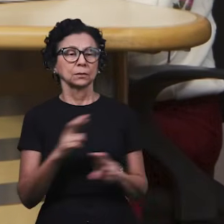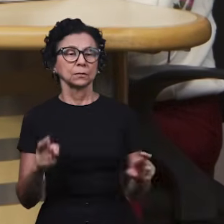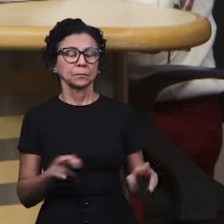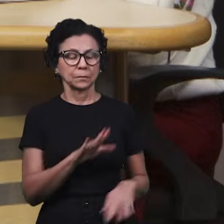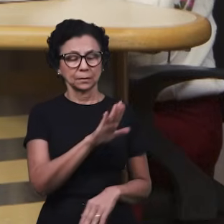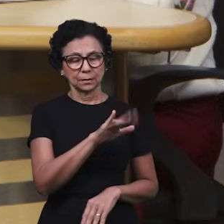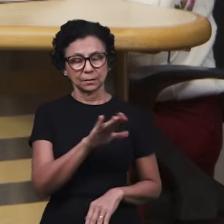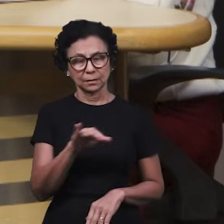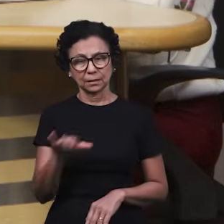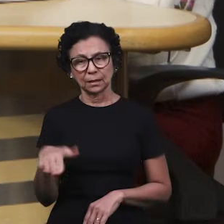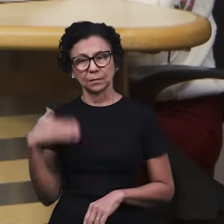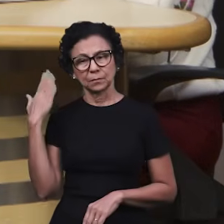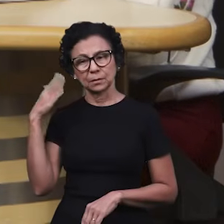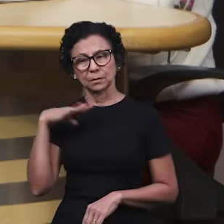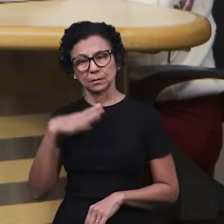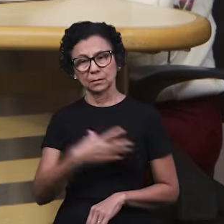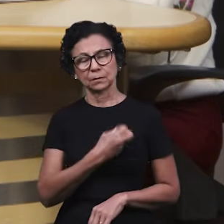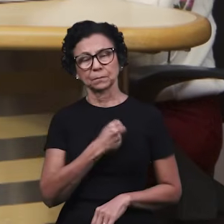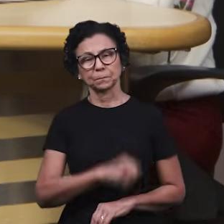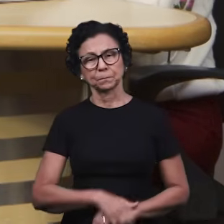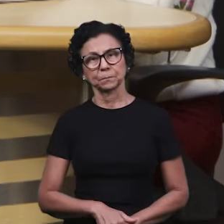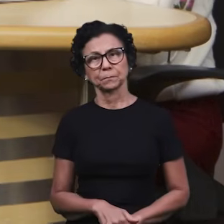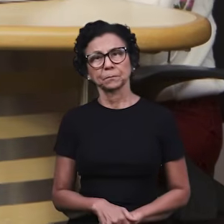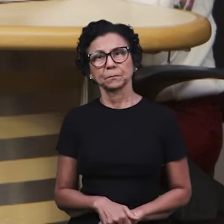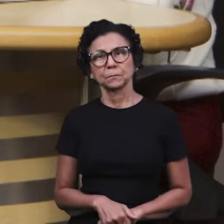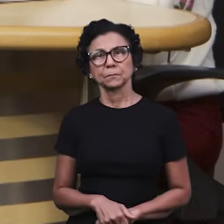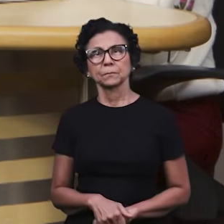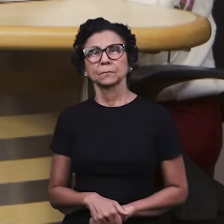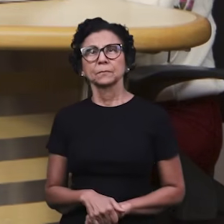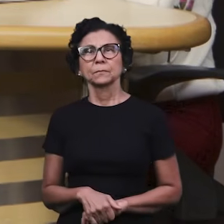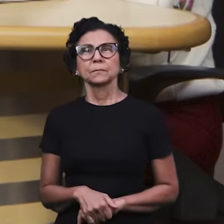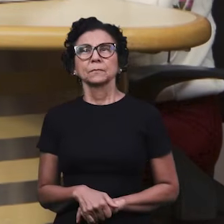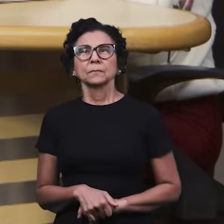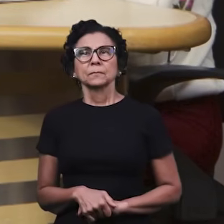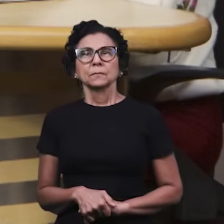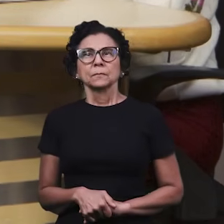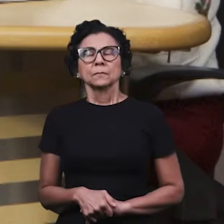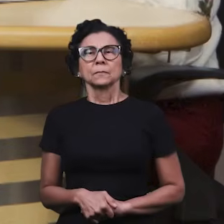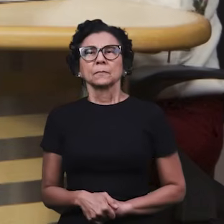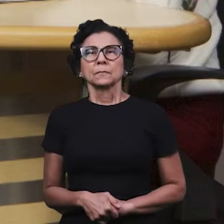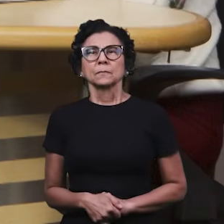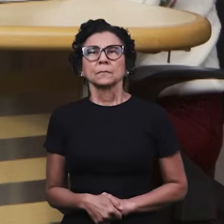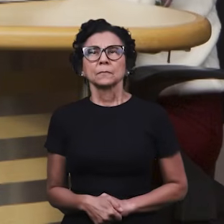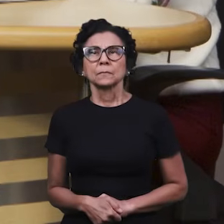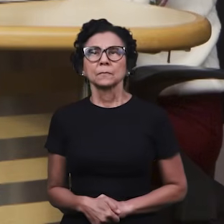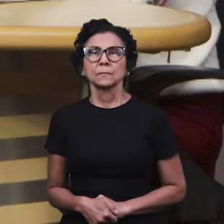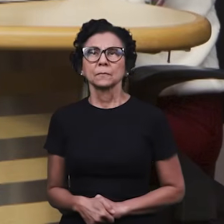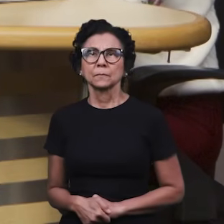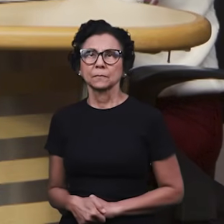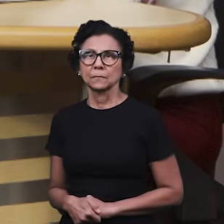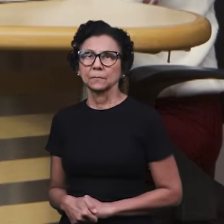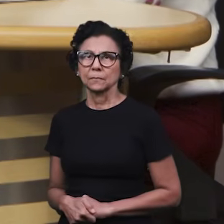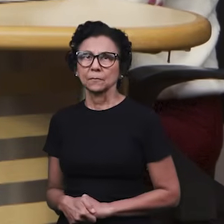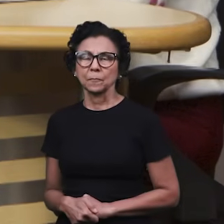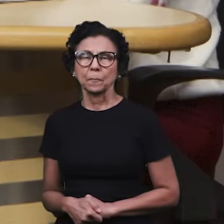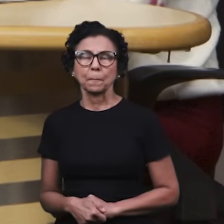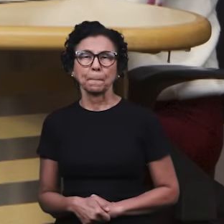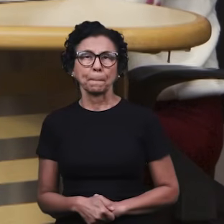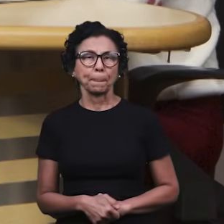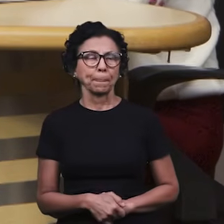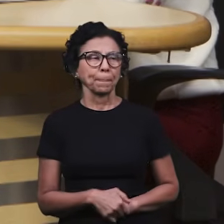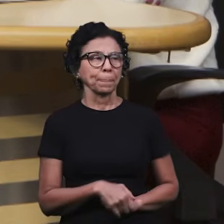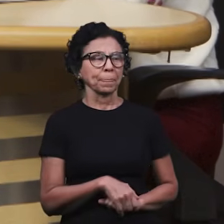das crianças com essa mensagem de salvação, né? E essa criança que